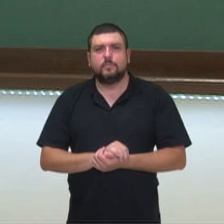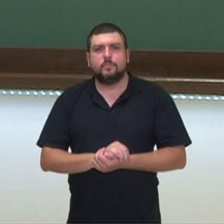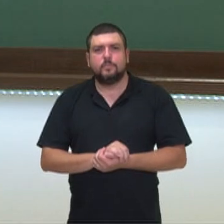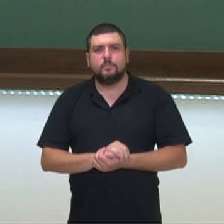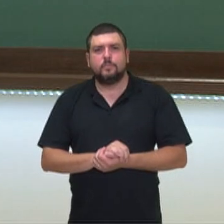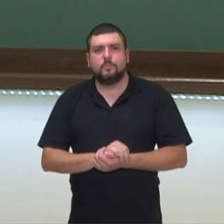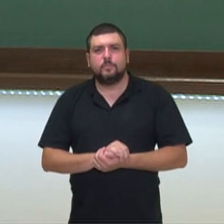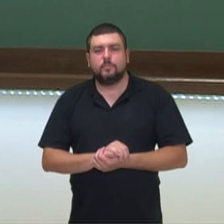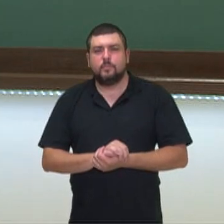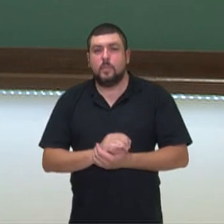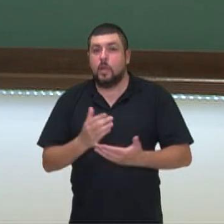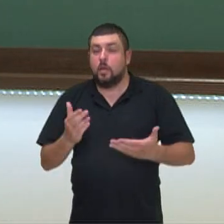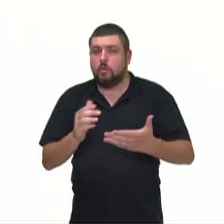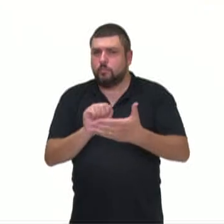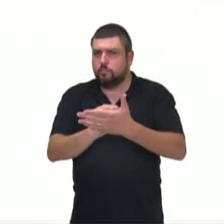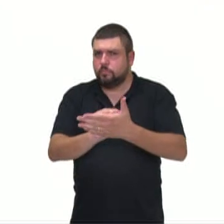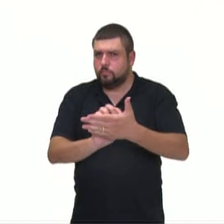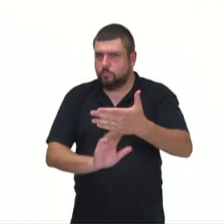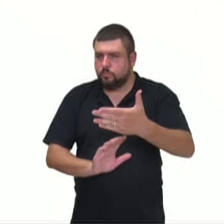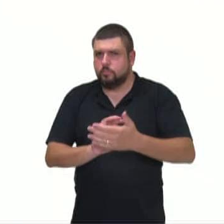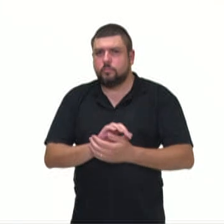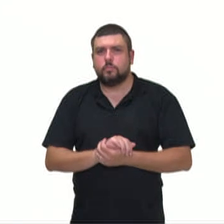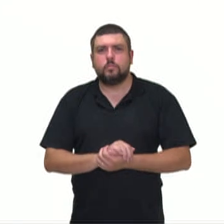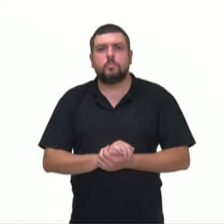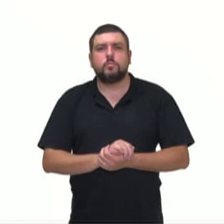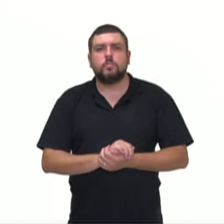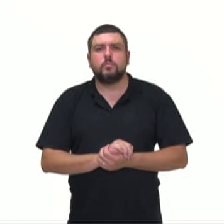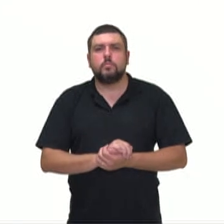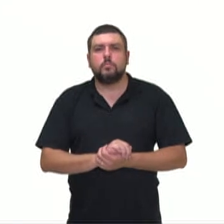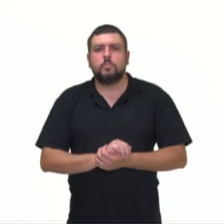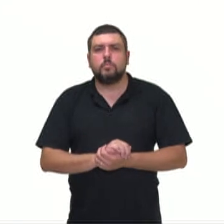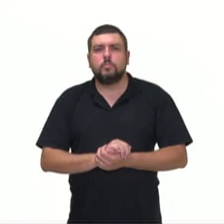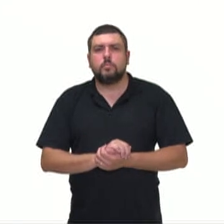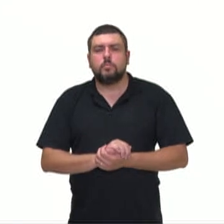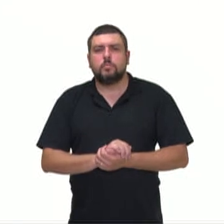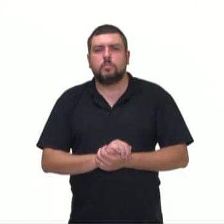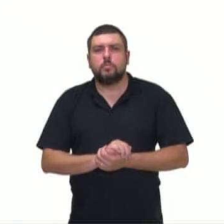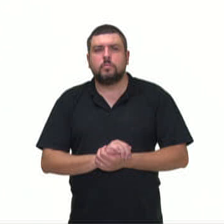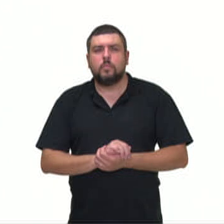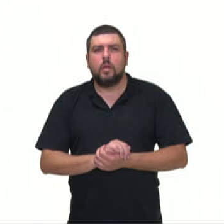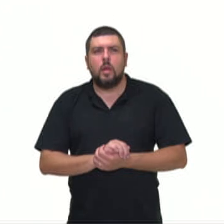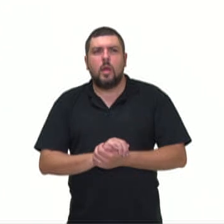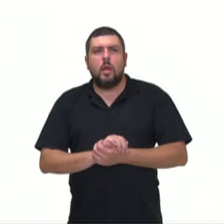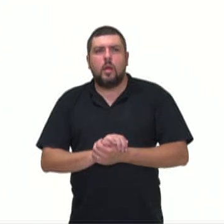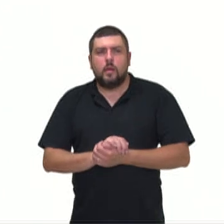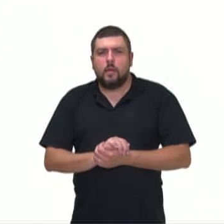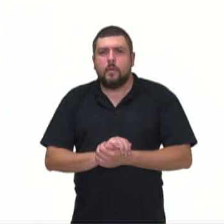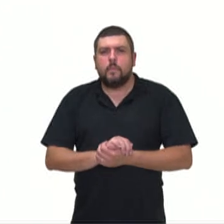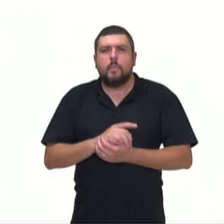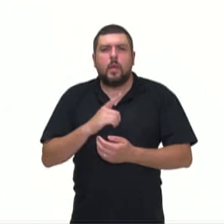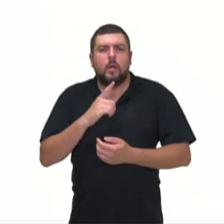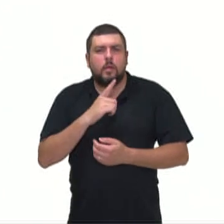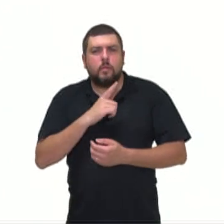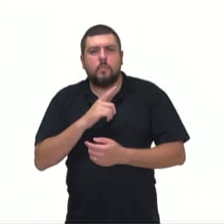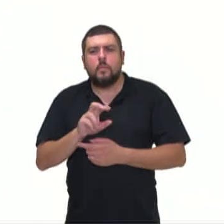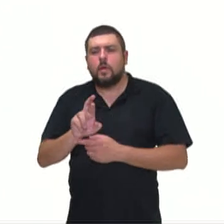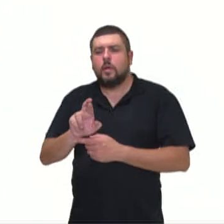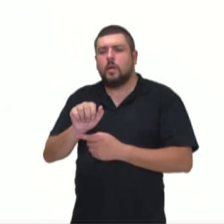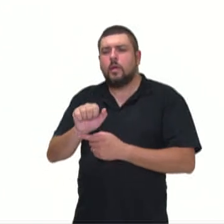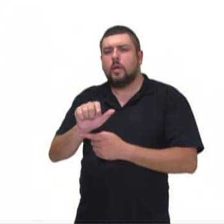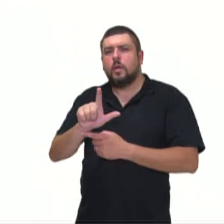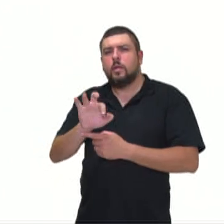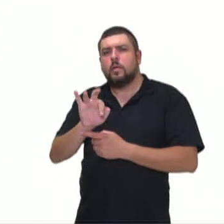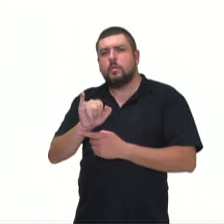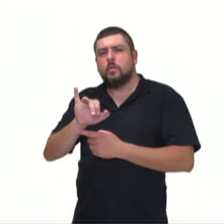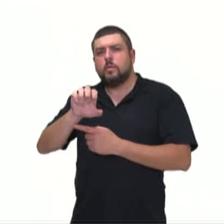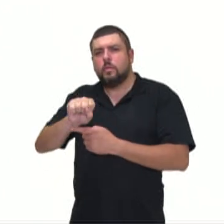Um exercício para você agora. Os reality shows são estilos de programas de TV em que os participantes recriam, como